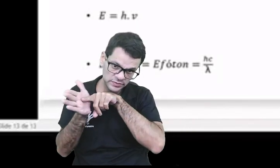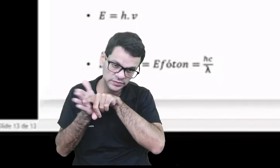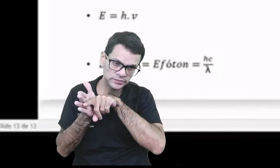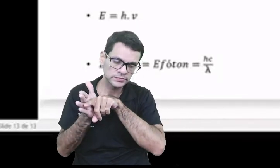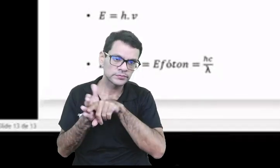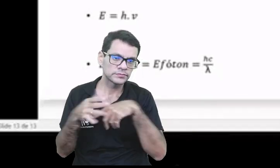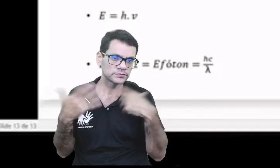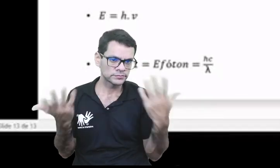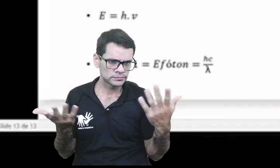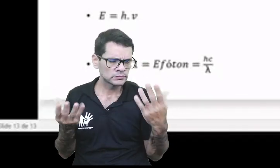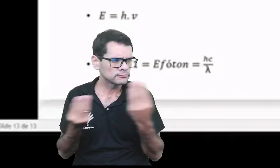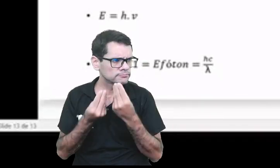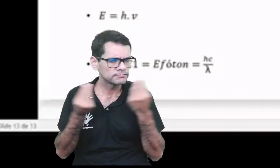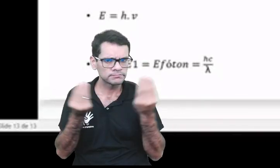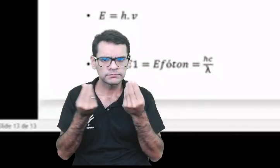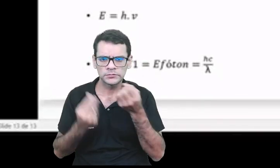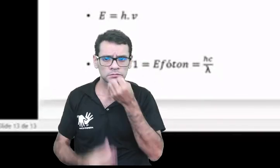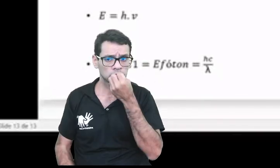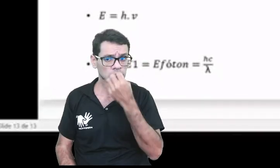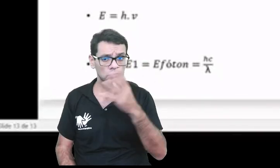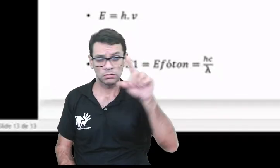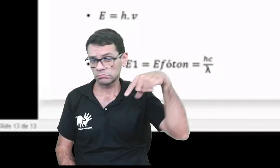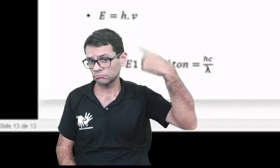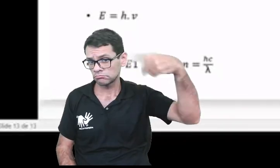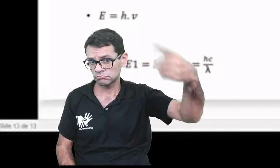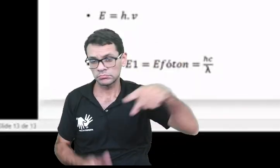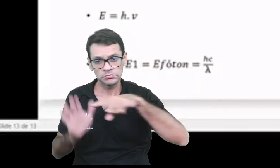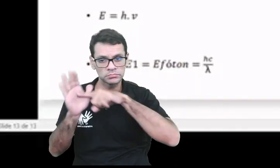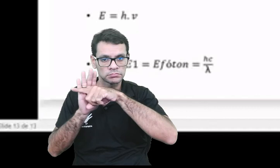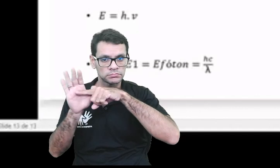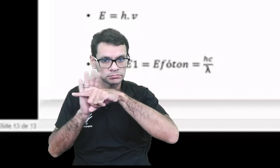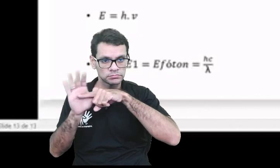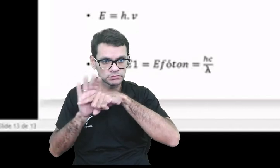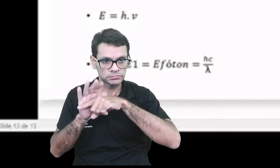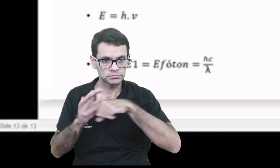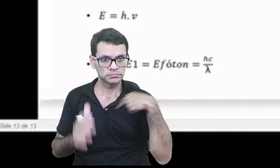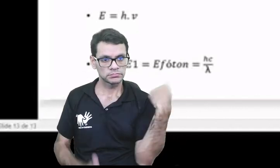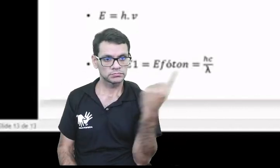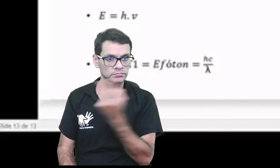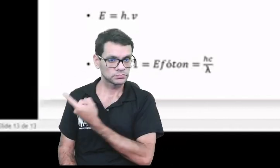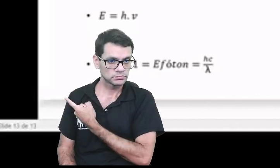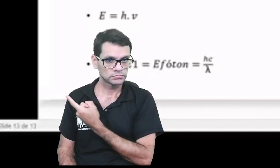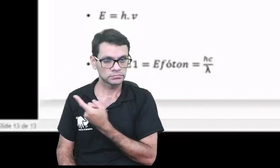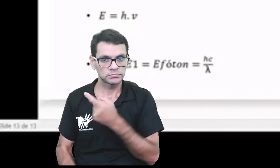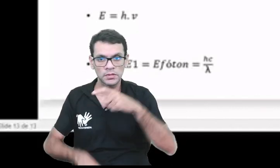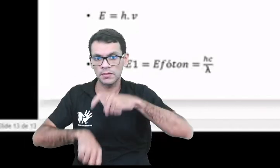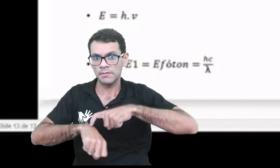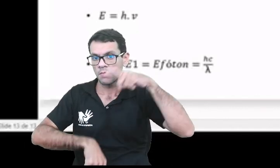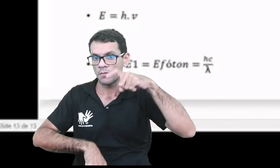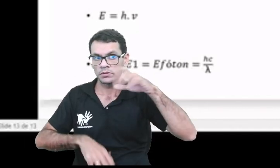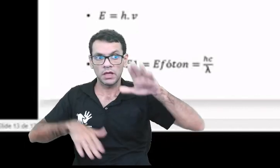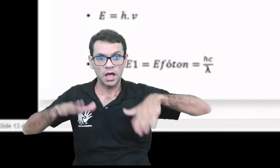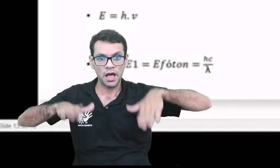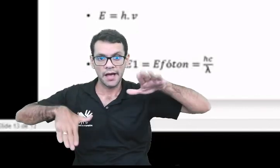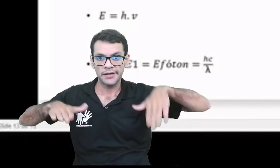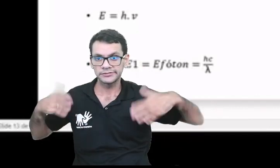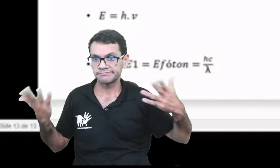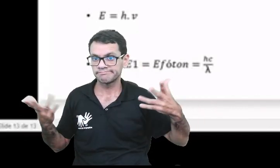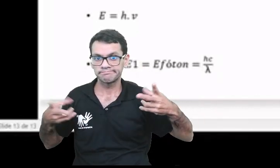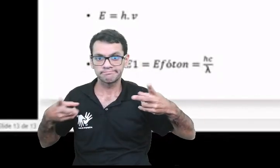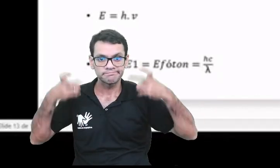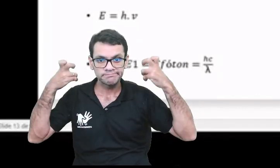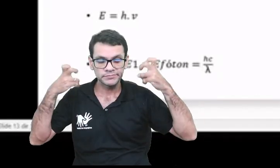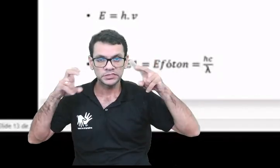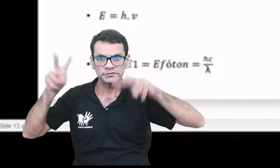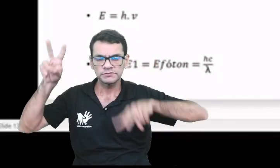elas são muito ricas para as próximas pesquisas que vão vir. E a gente naquele momento, às vezes, a gente não tem a visão